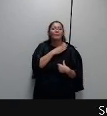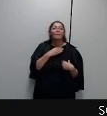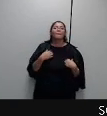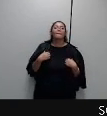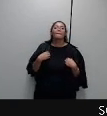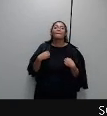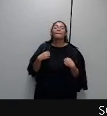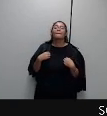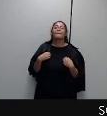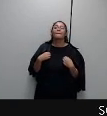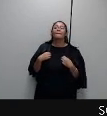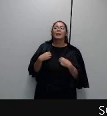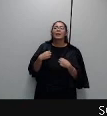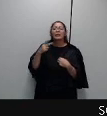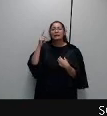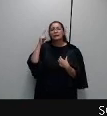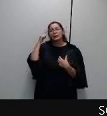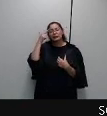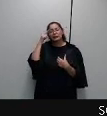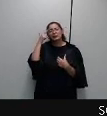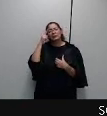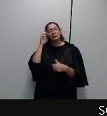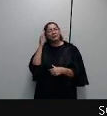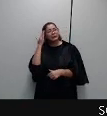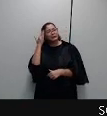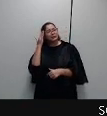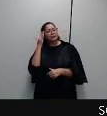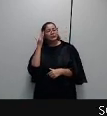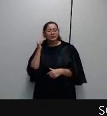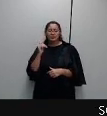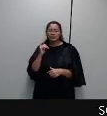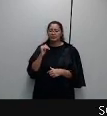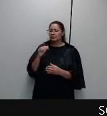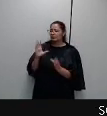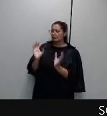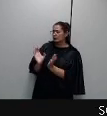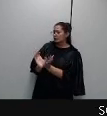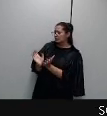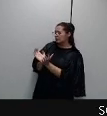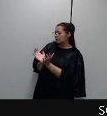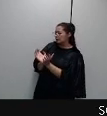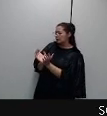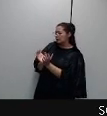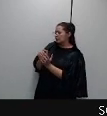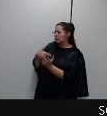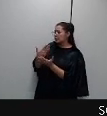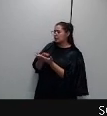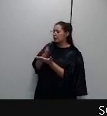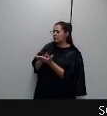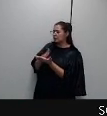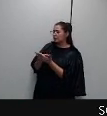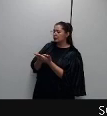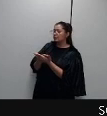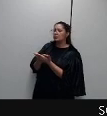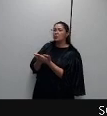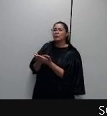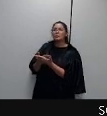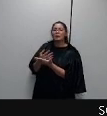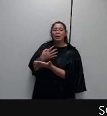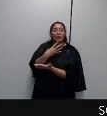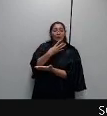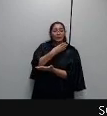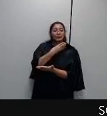um compreende que o tribunal de origem ele interpretou a sopa 35 falando que não pode simplesmente